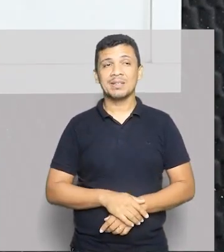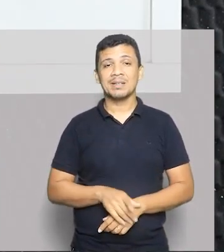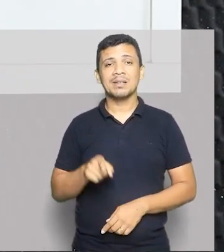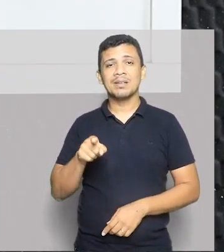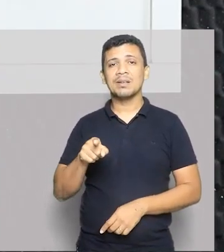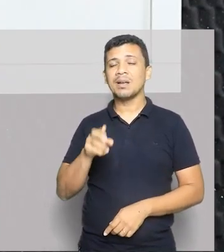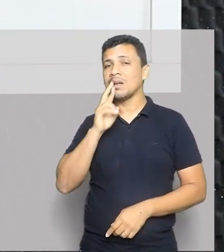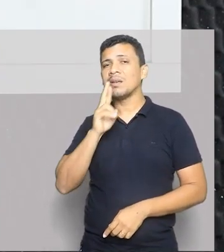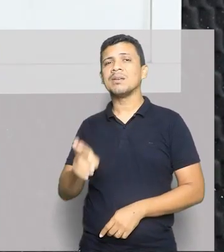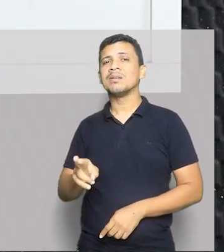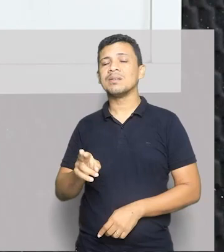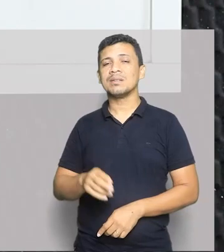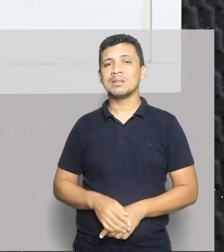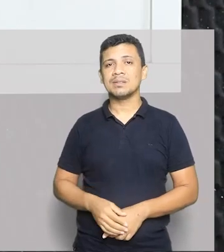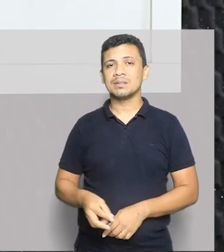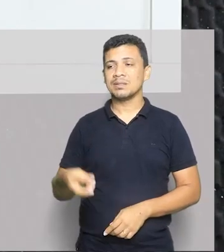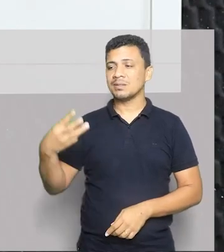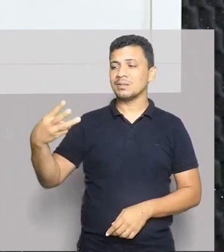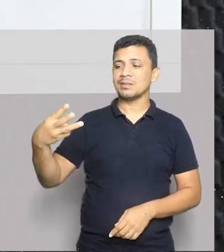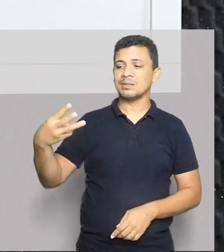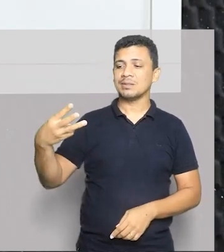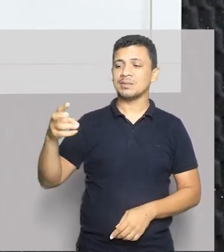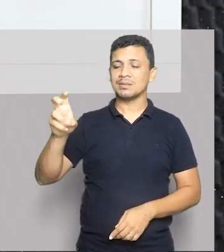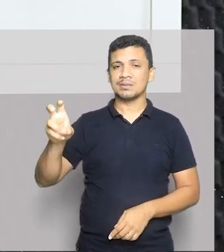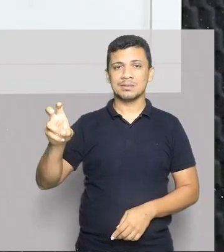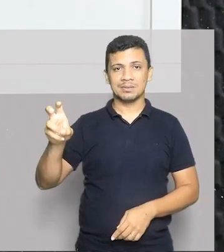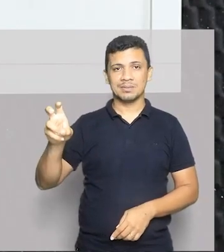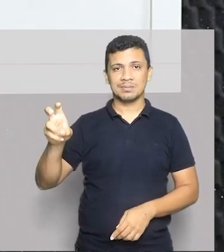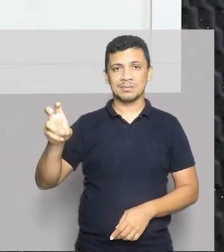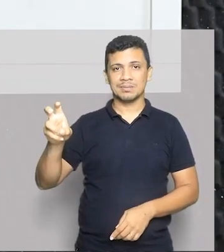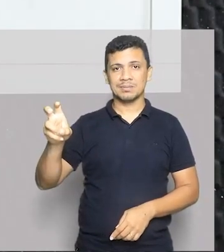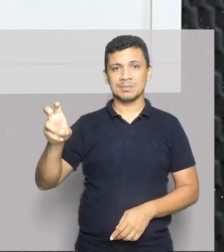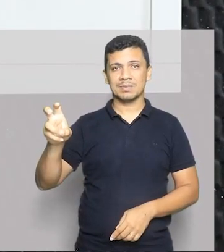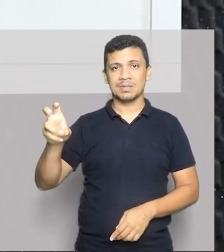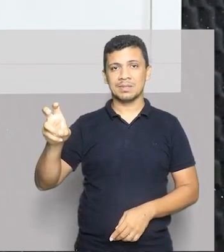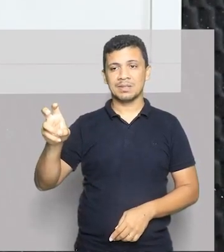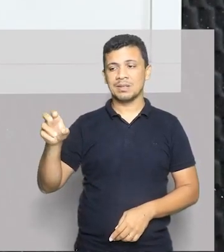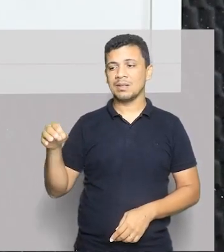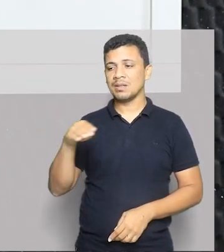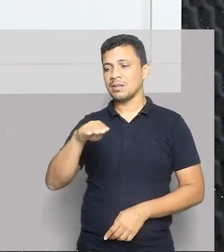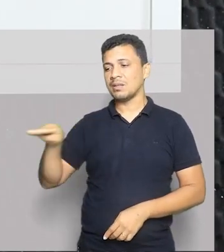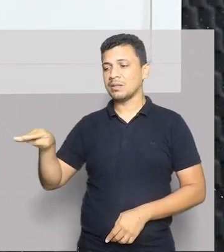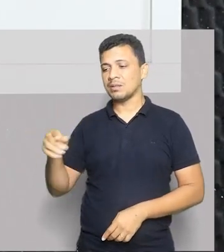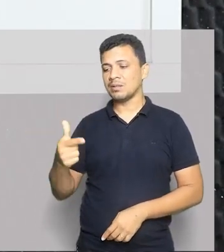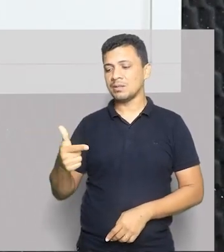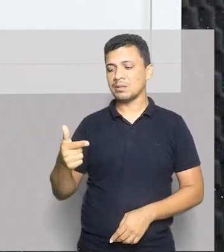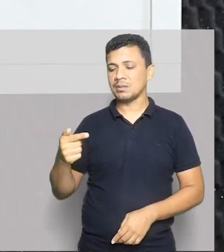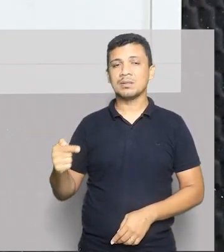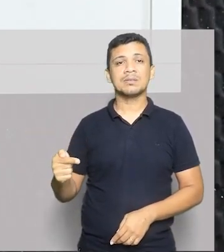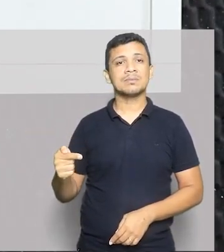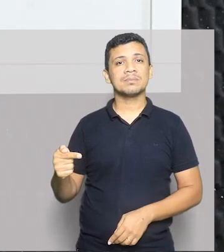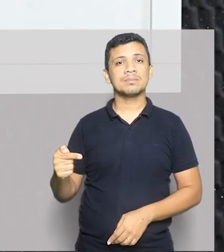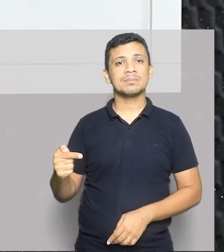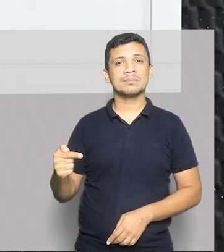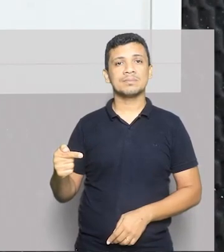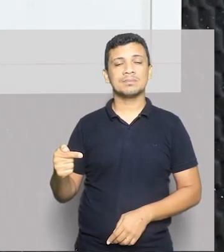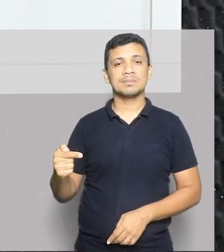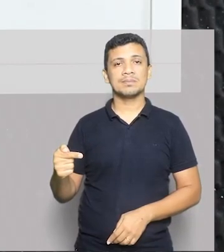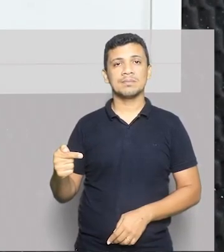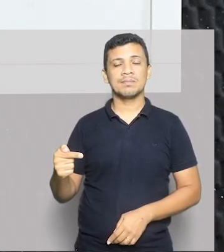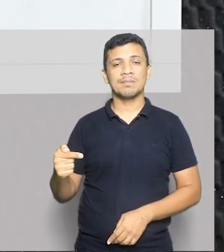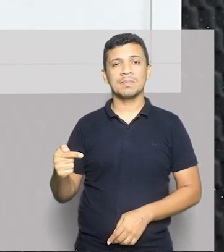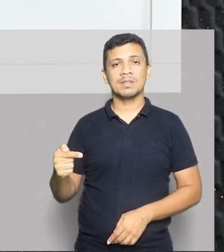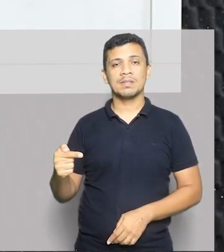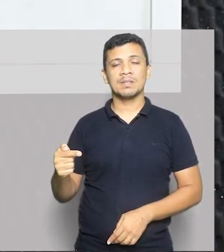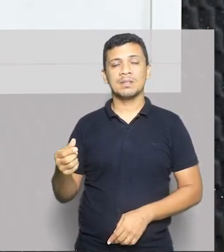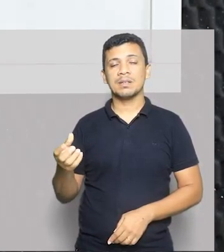aqui resulta em 35, né? Esse valor resulta aqui em 27. Se